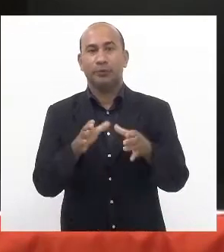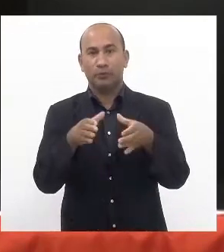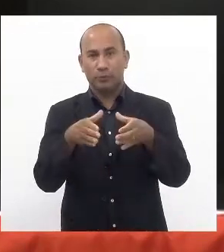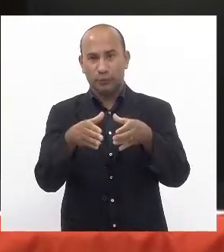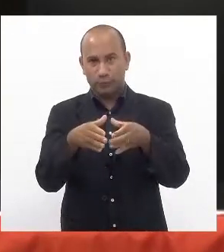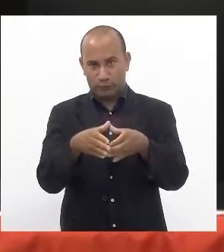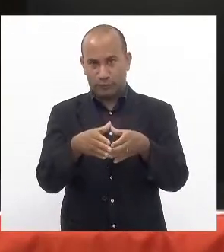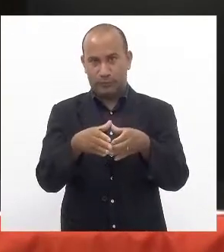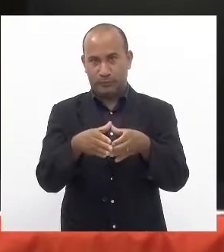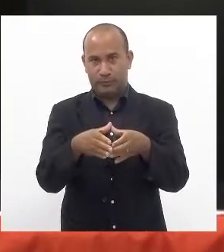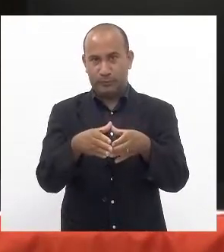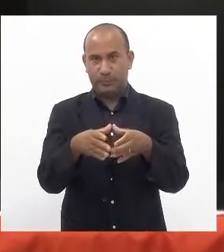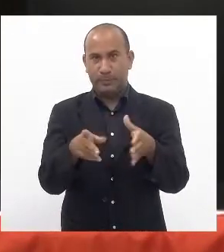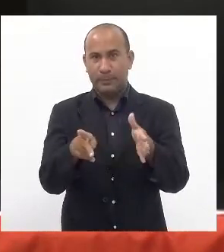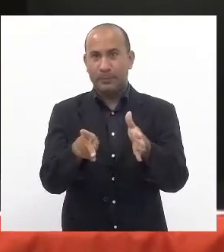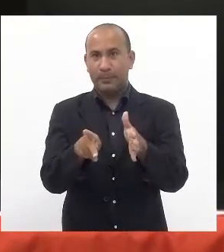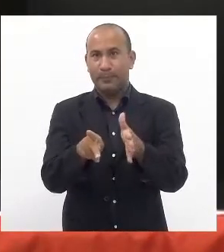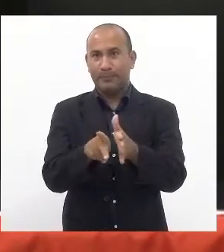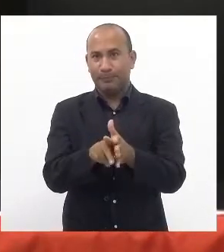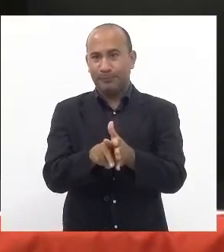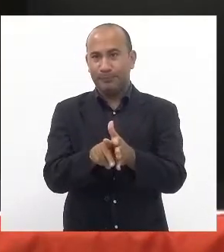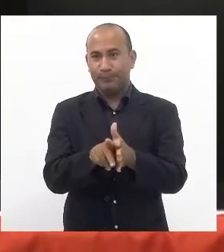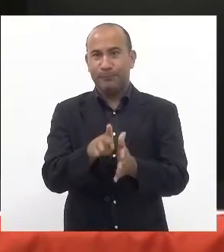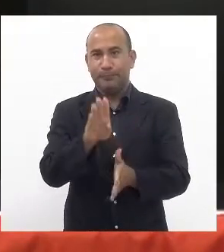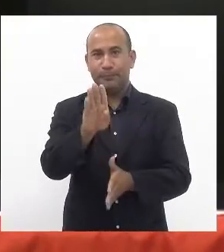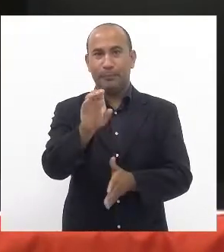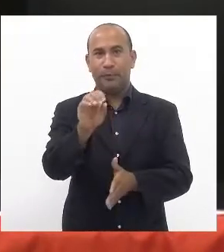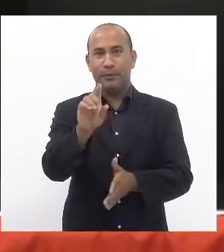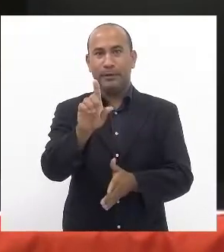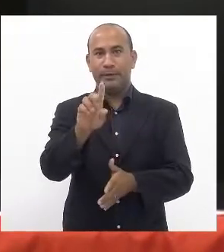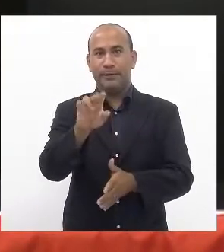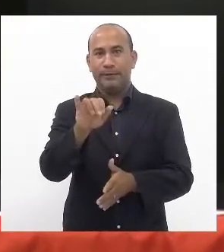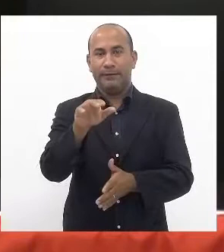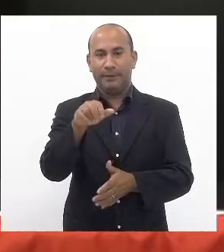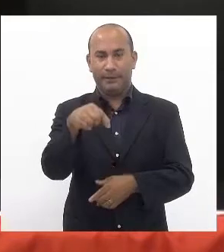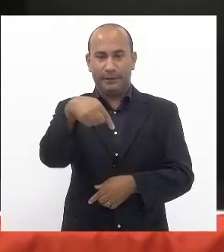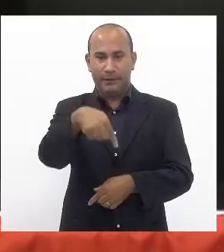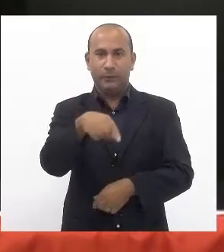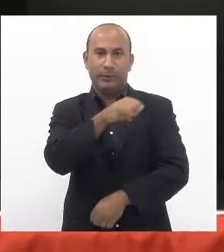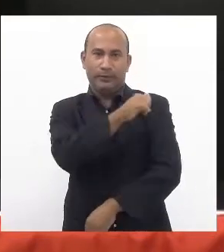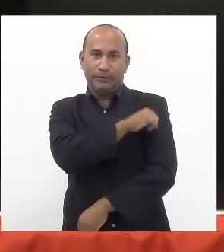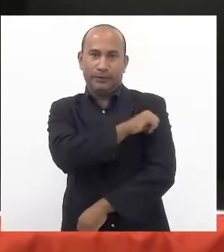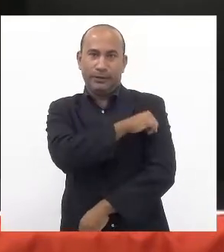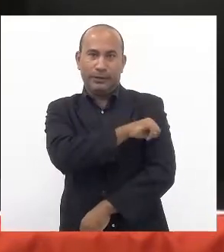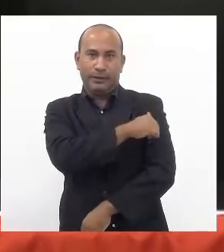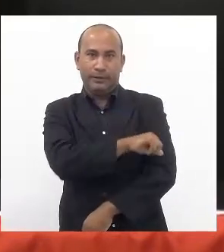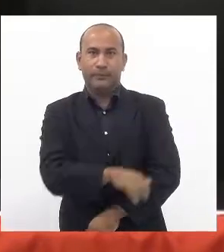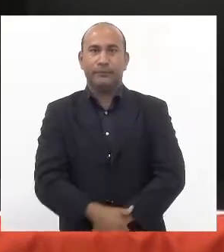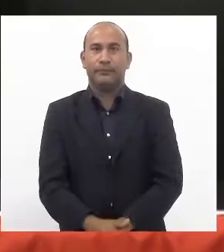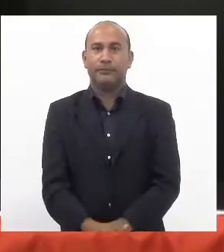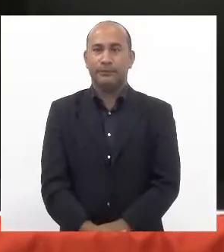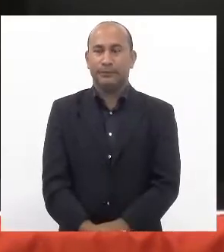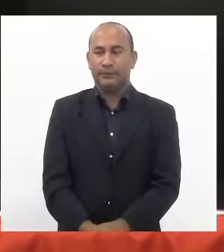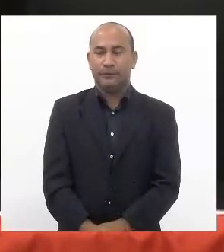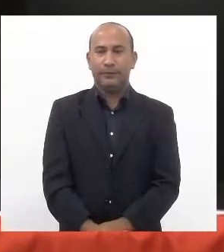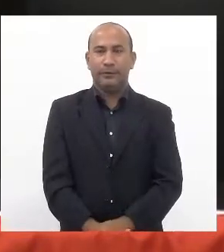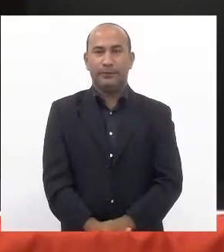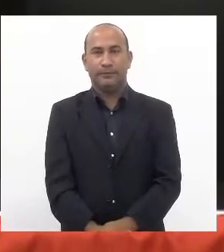da República Bolivariana da Venezuela, no Rio de Janeiro. Saudação do João Rodolfo